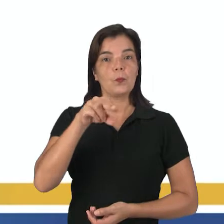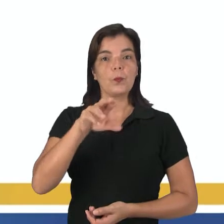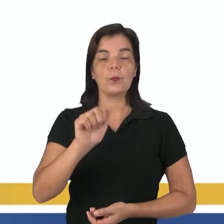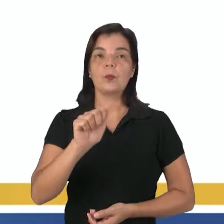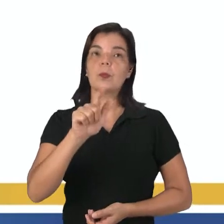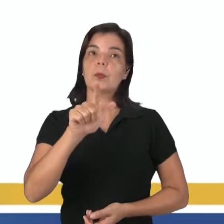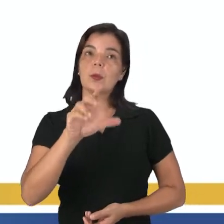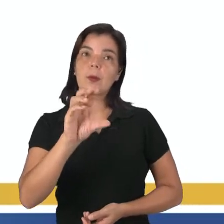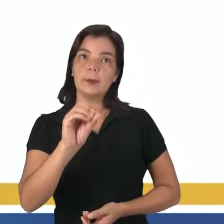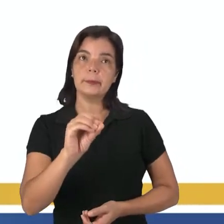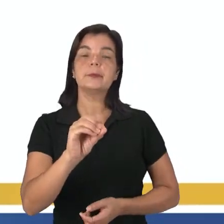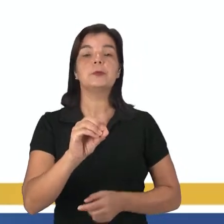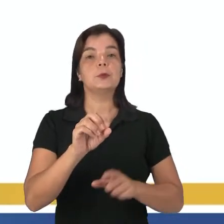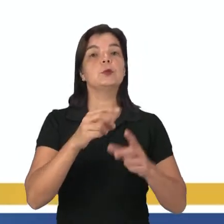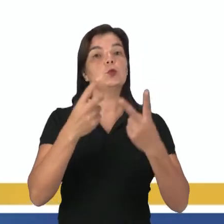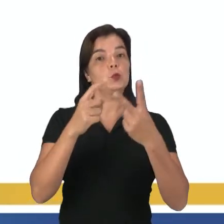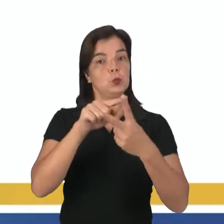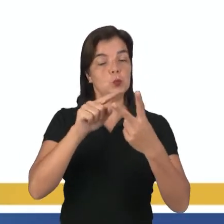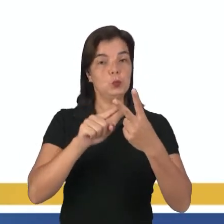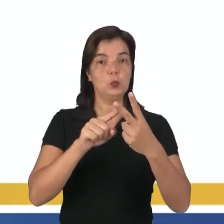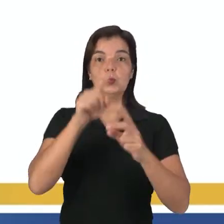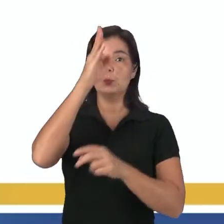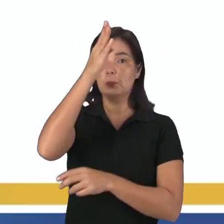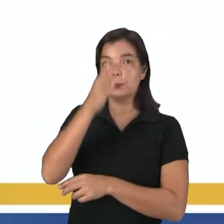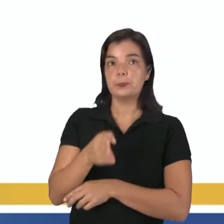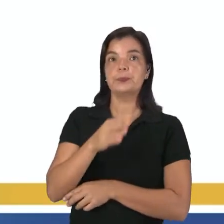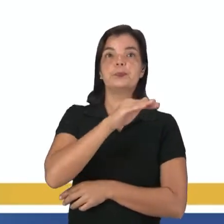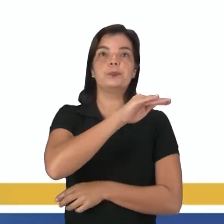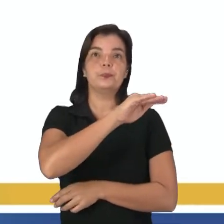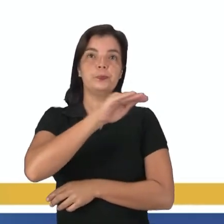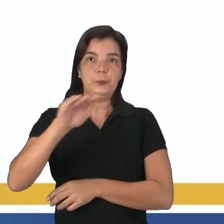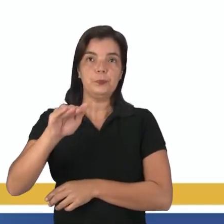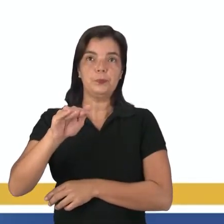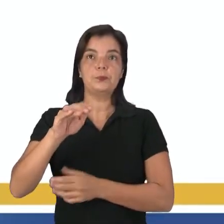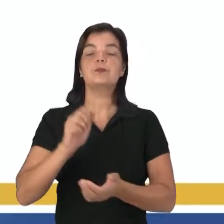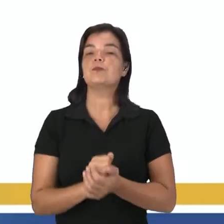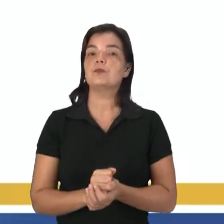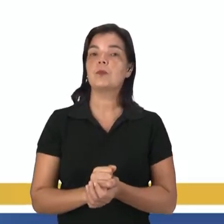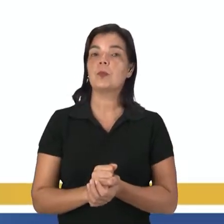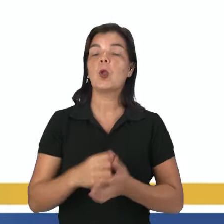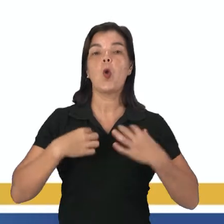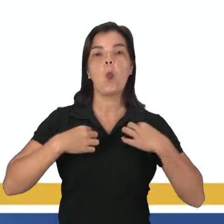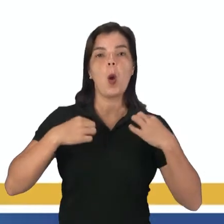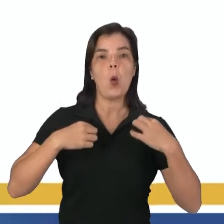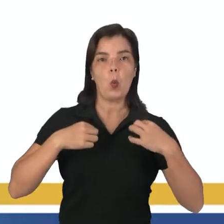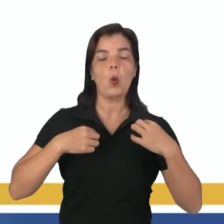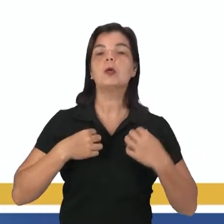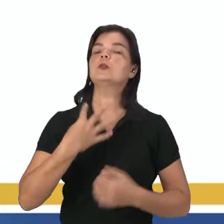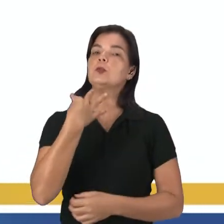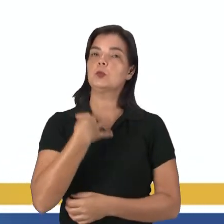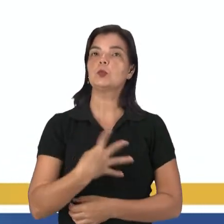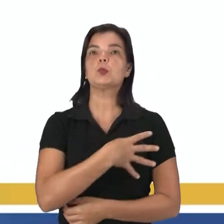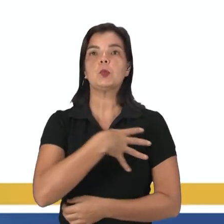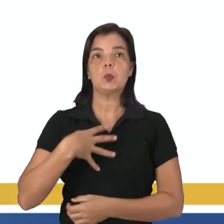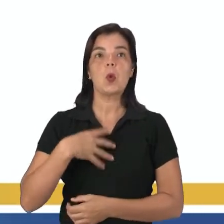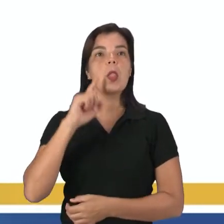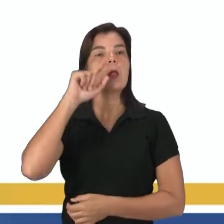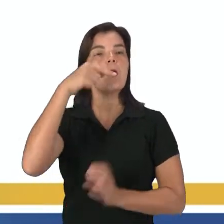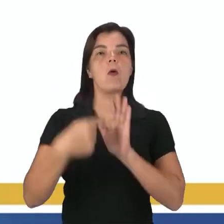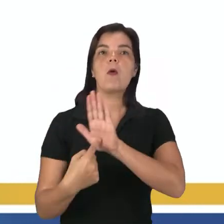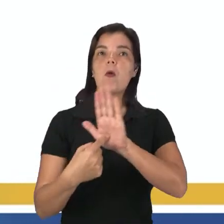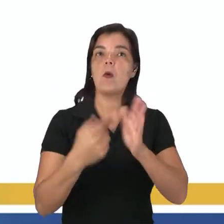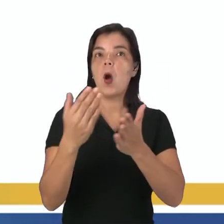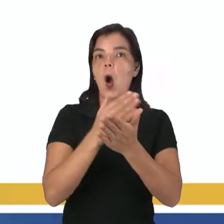exemplo Ronaldo trás ou duas retas numeradas perpendiculares e uma malha quadriculada depois ele